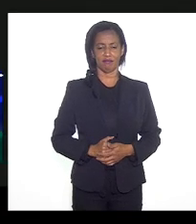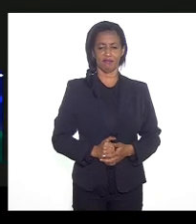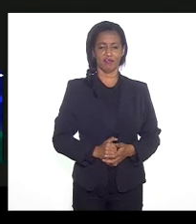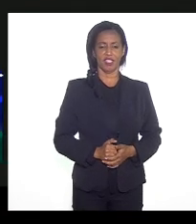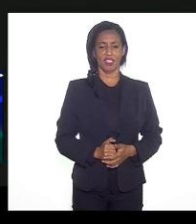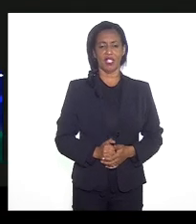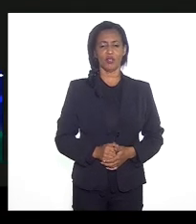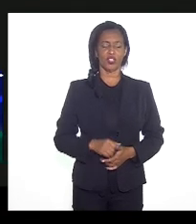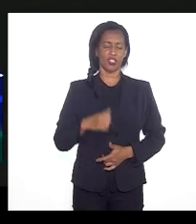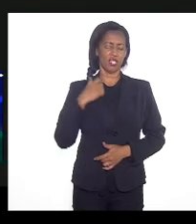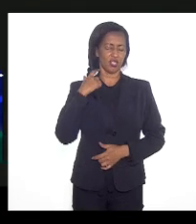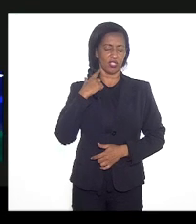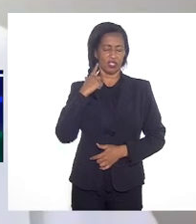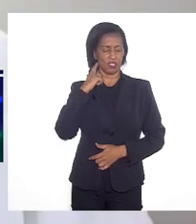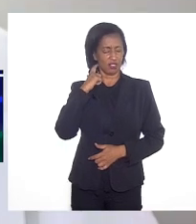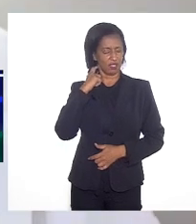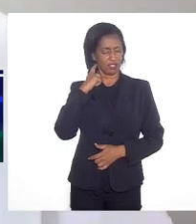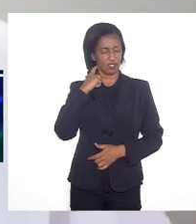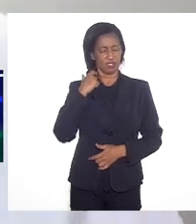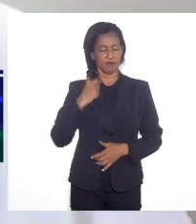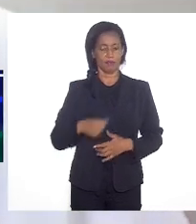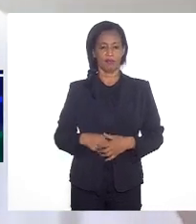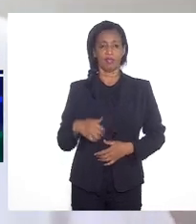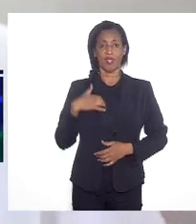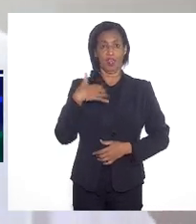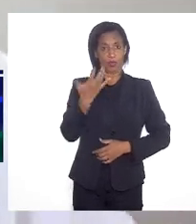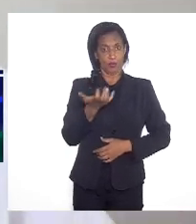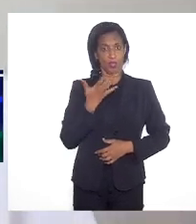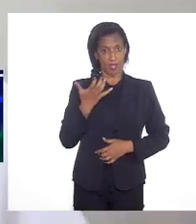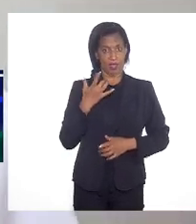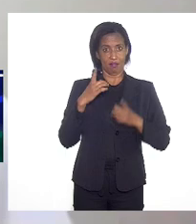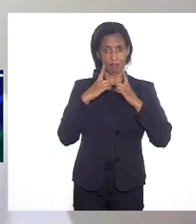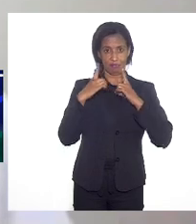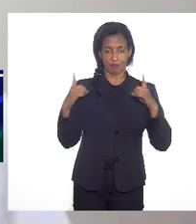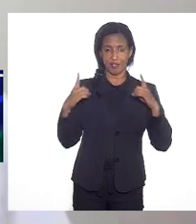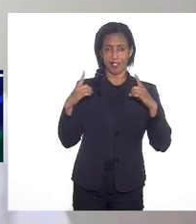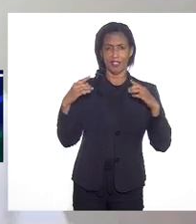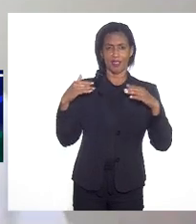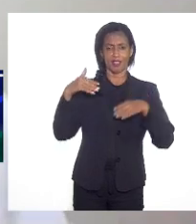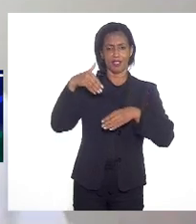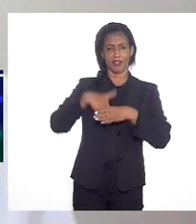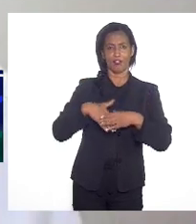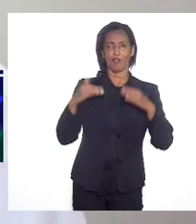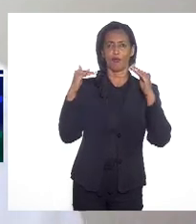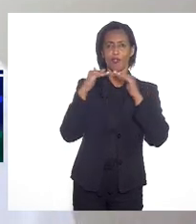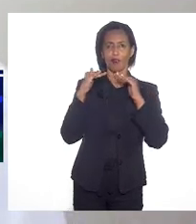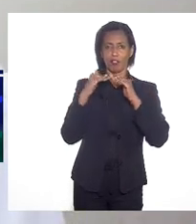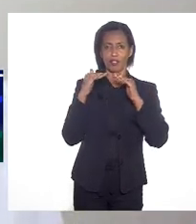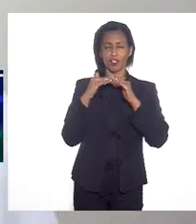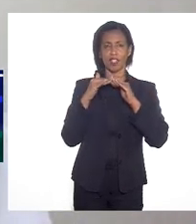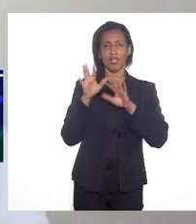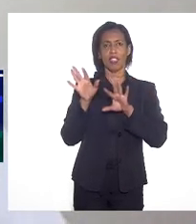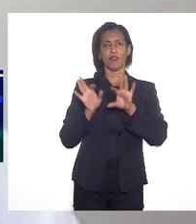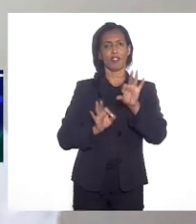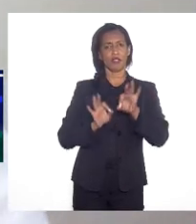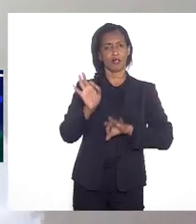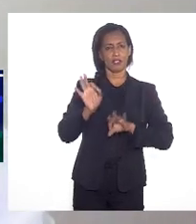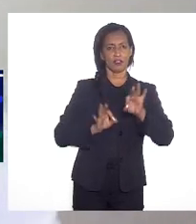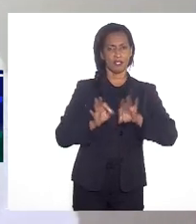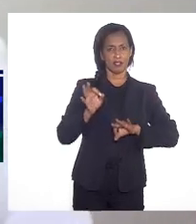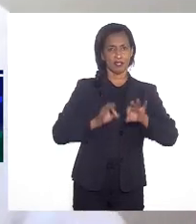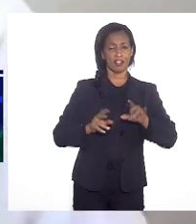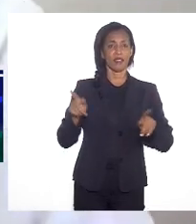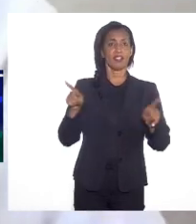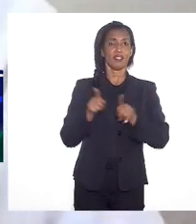Obrigado, Tia Ju. Eu quero declarar meu voto favorável a esse projeto e quero ressaltar